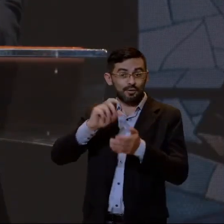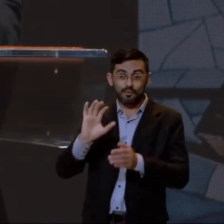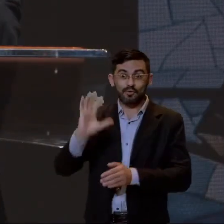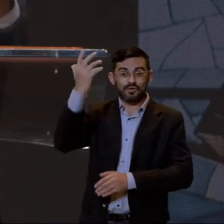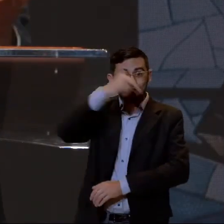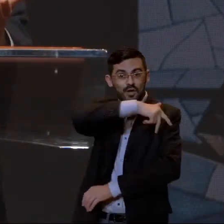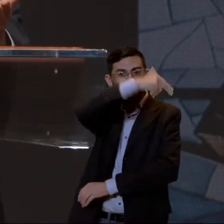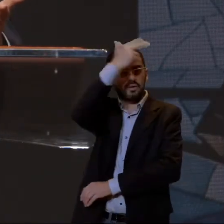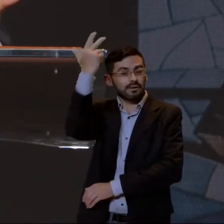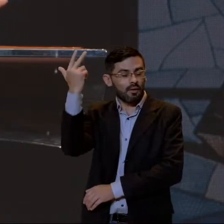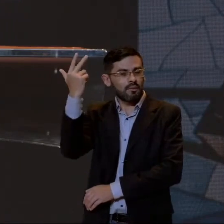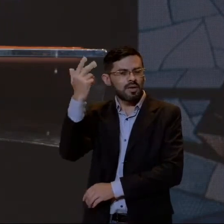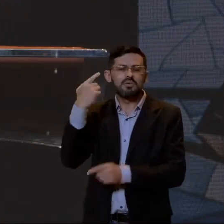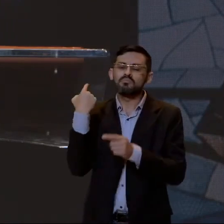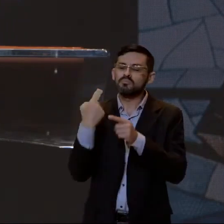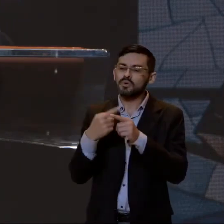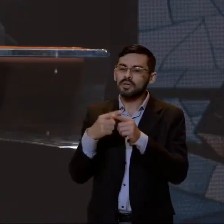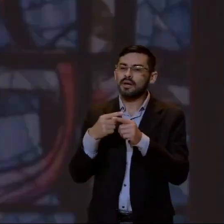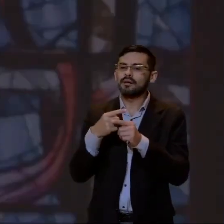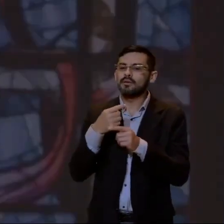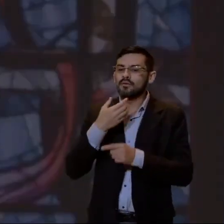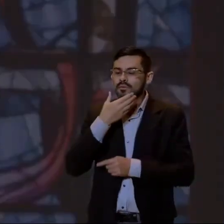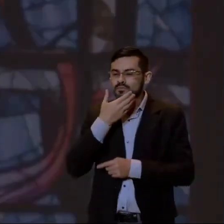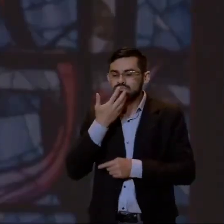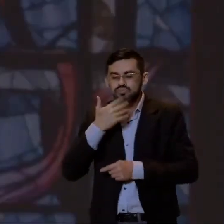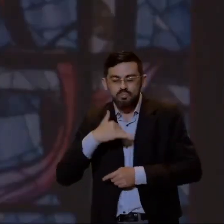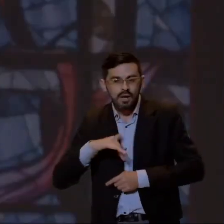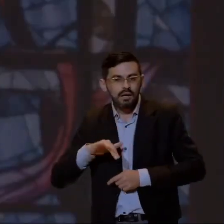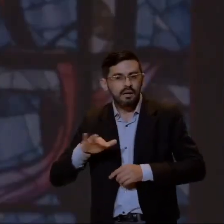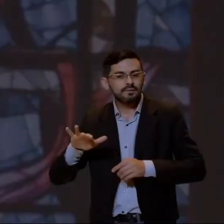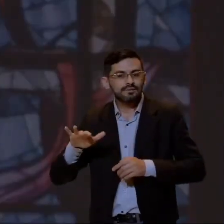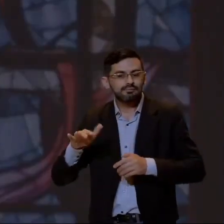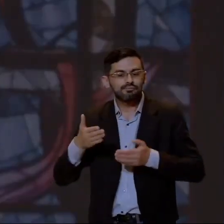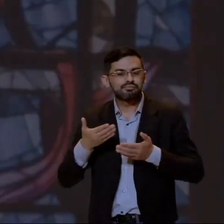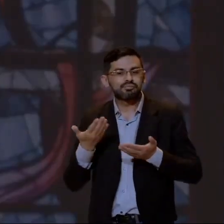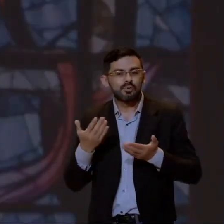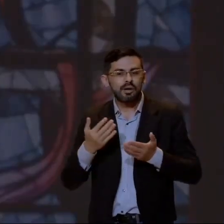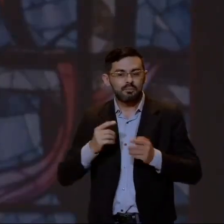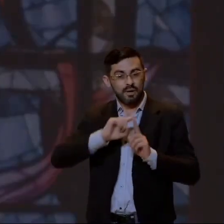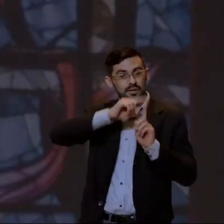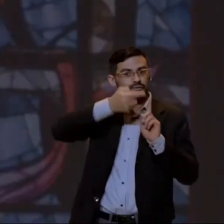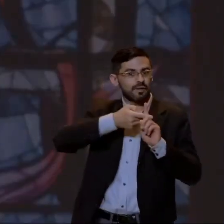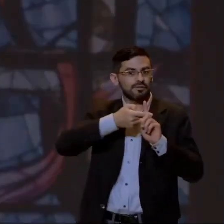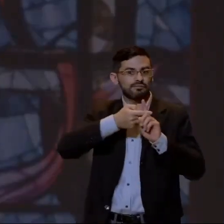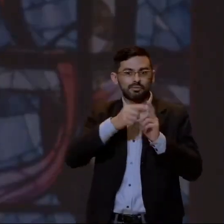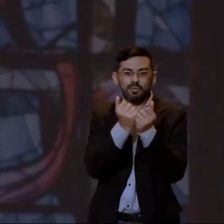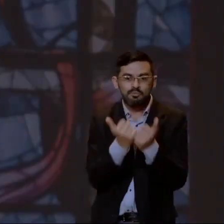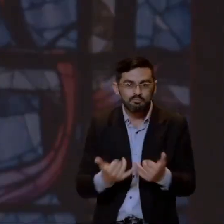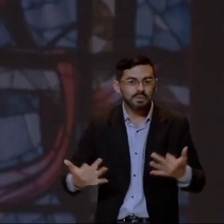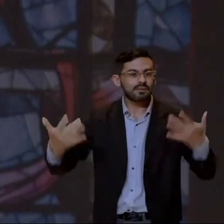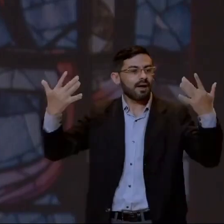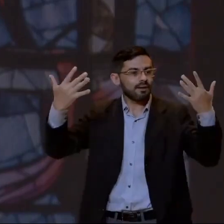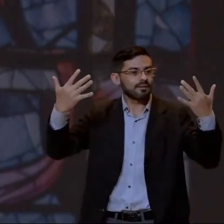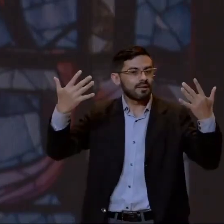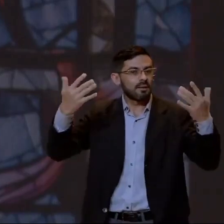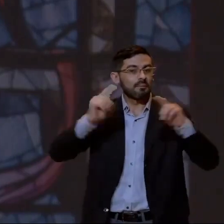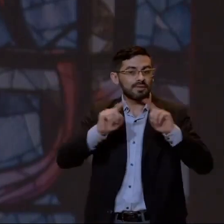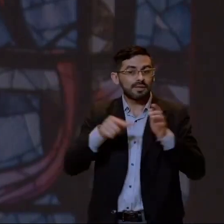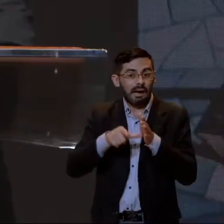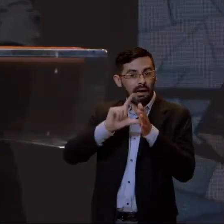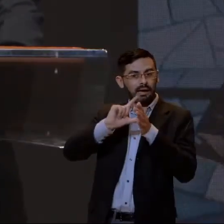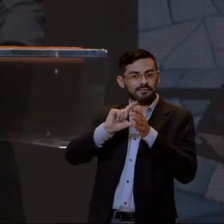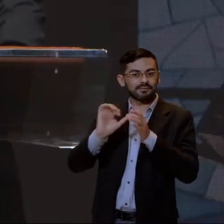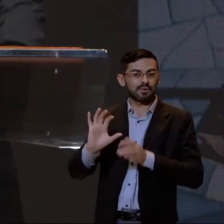Porque uma criança e uma gravidez extraordinária acontece antes do nascimento de Jesus.